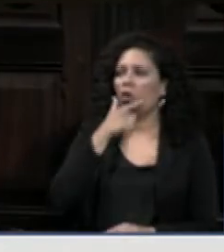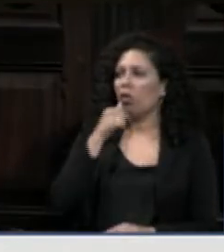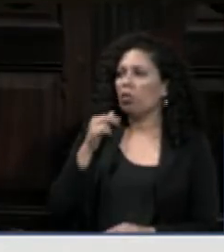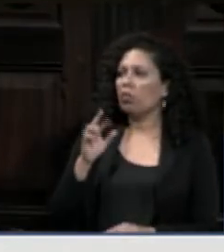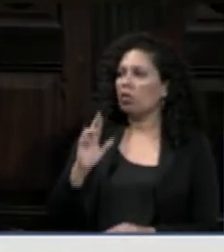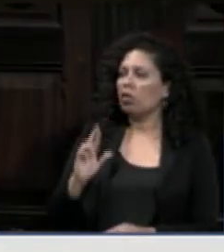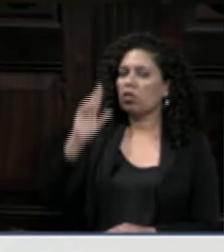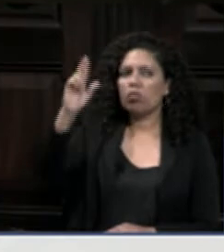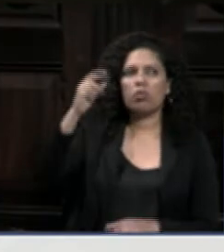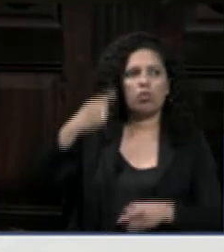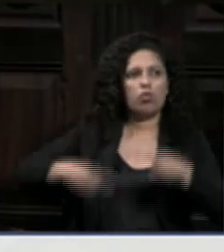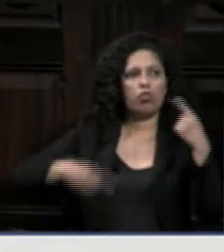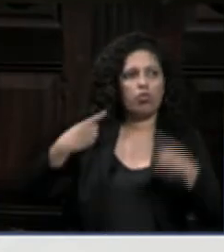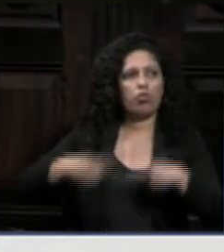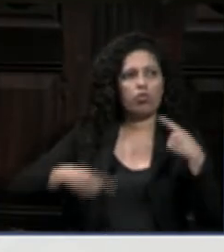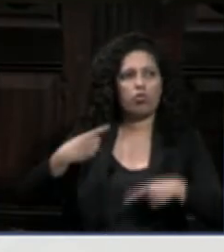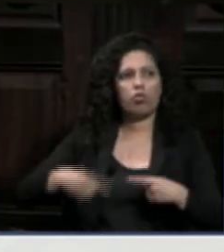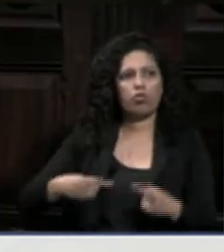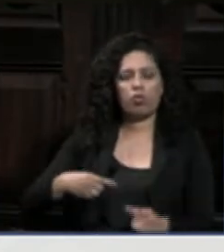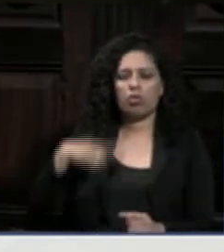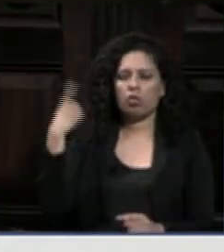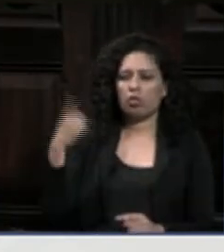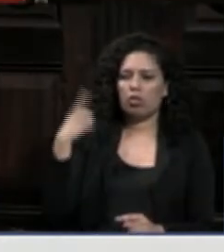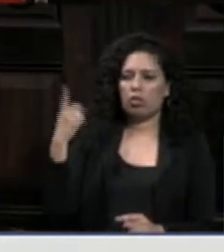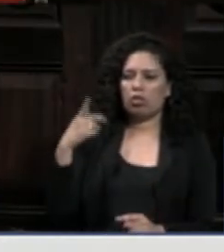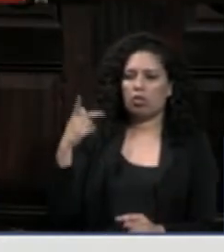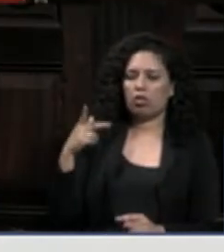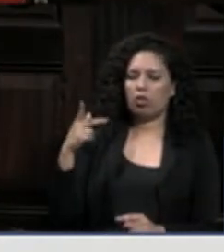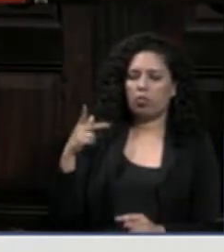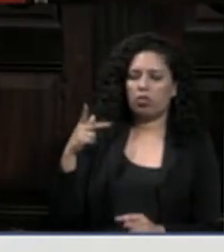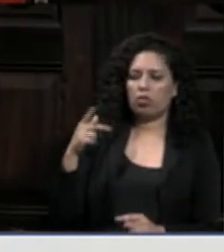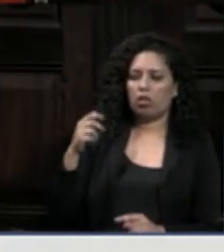Luiz Paulo Correia da Rocha.